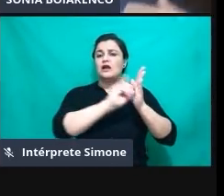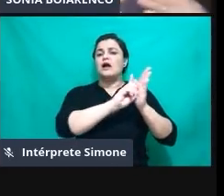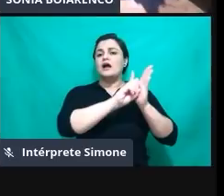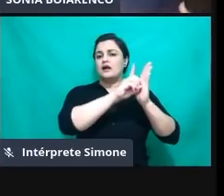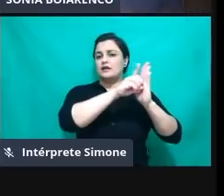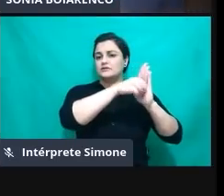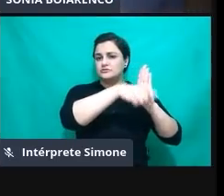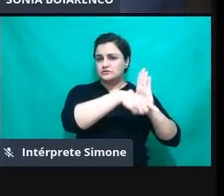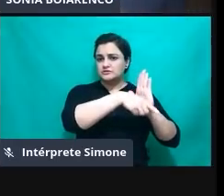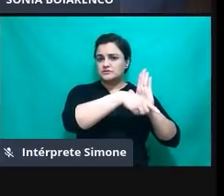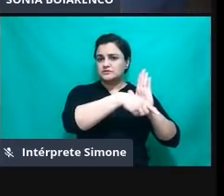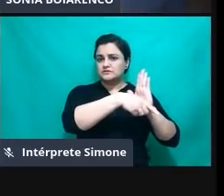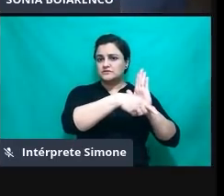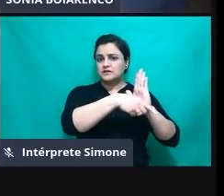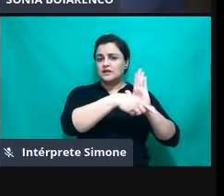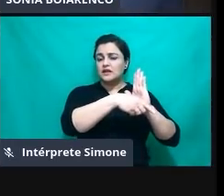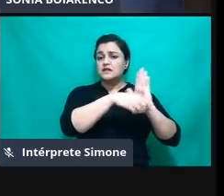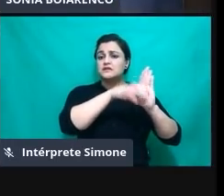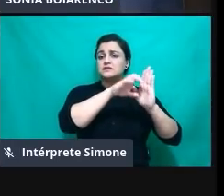nós estávamos